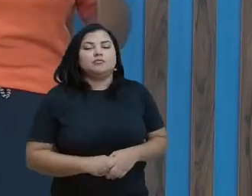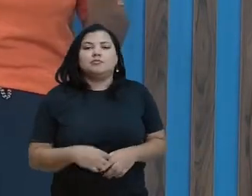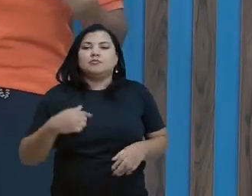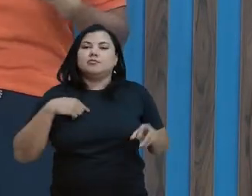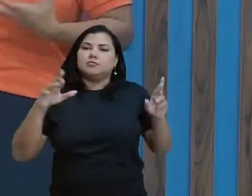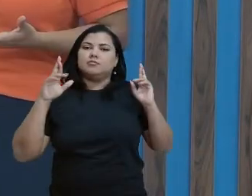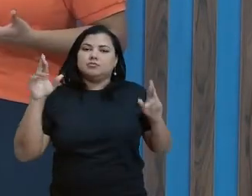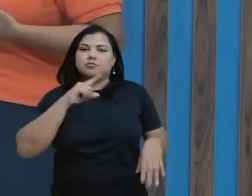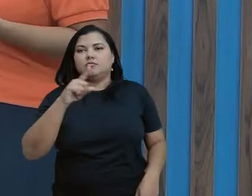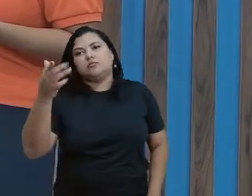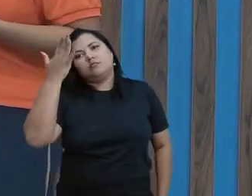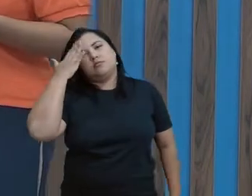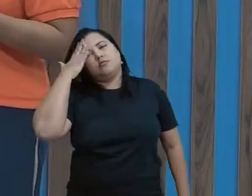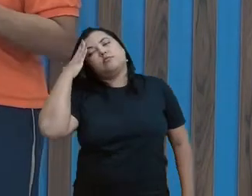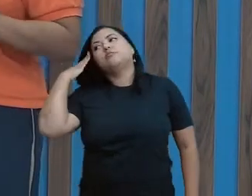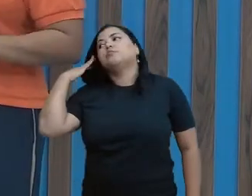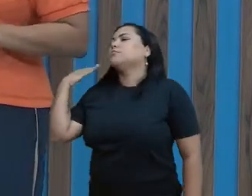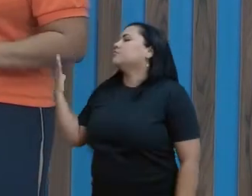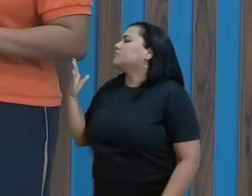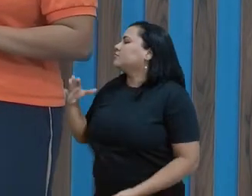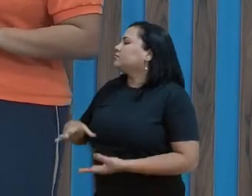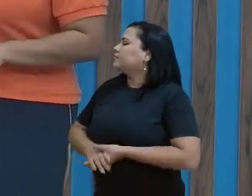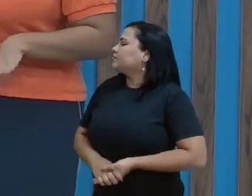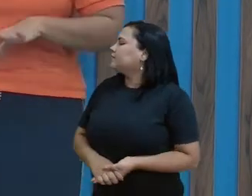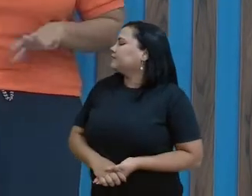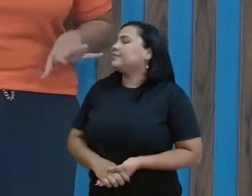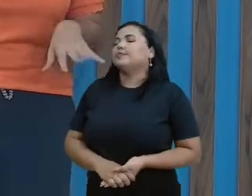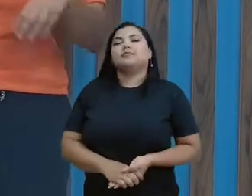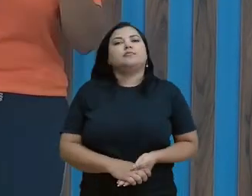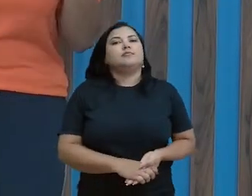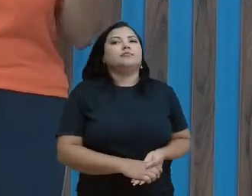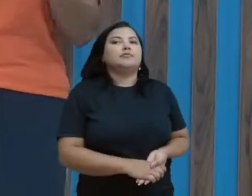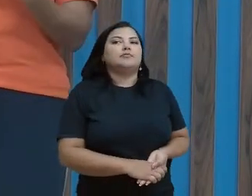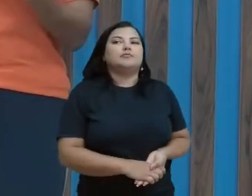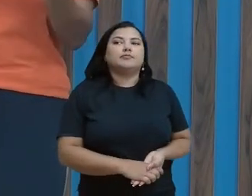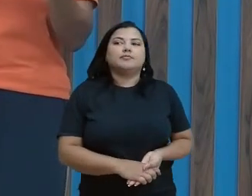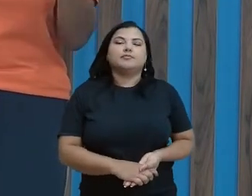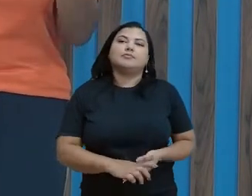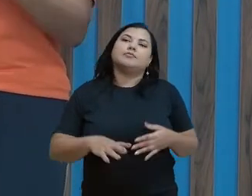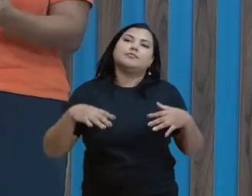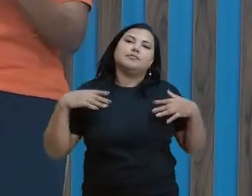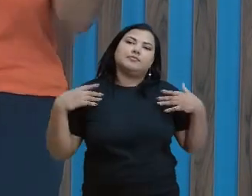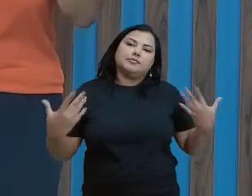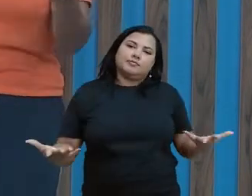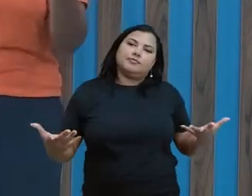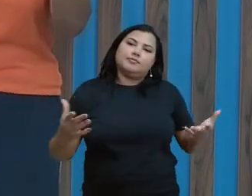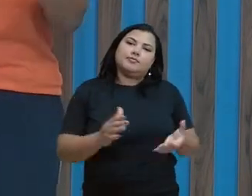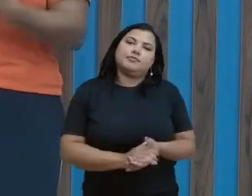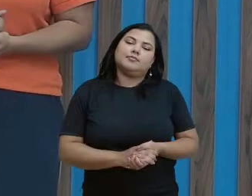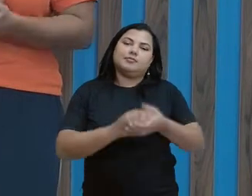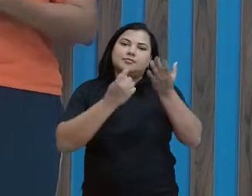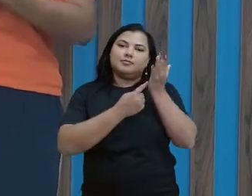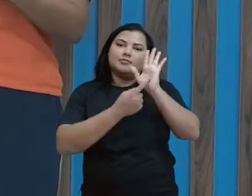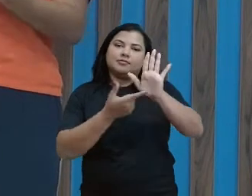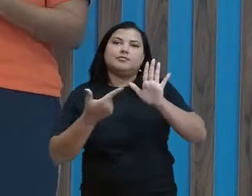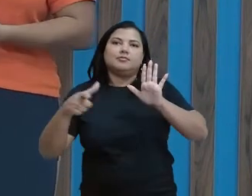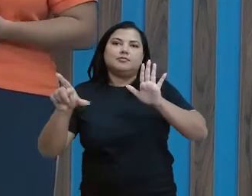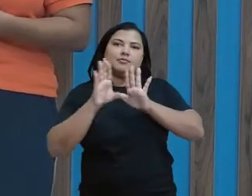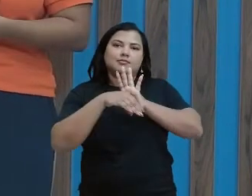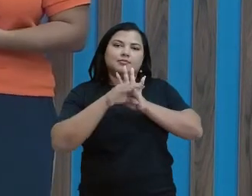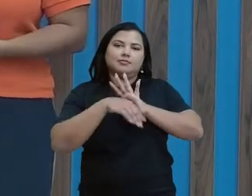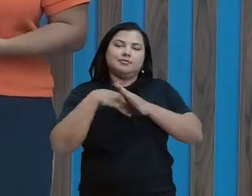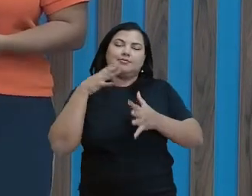que vocês estejam compreendendo. Então, e aí lá vai eu, Camille, trazer mais um outro conceito para atrapalhar a